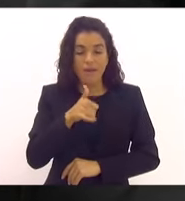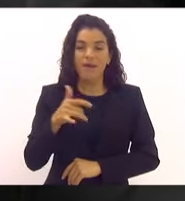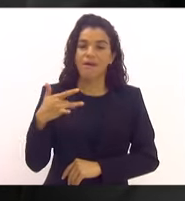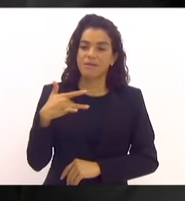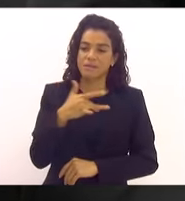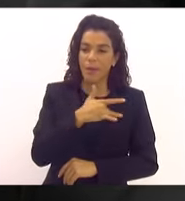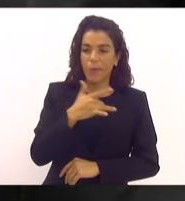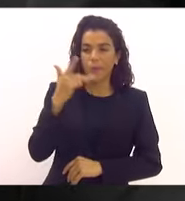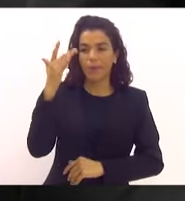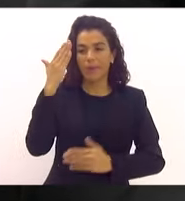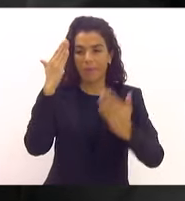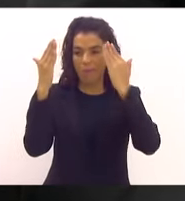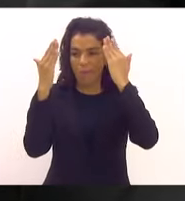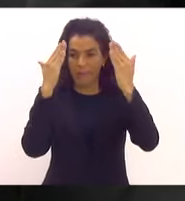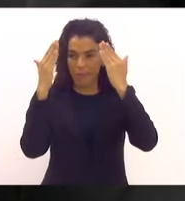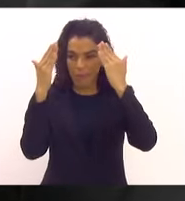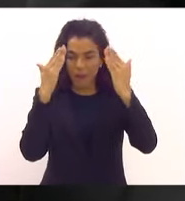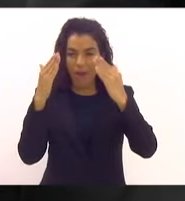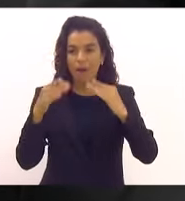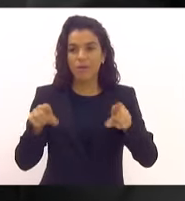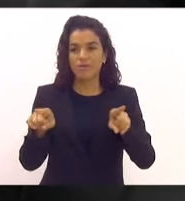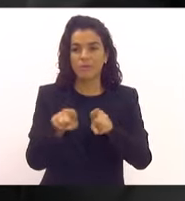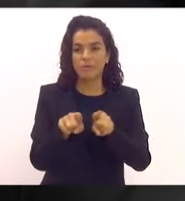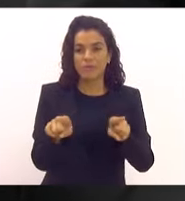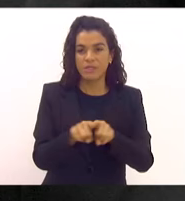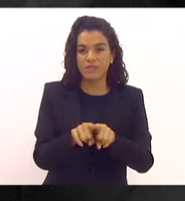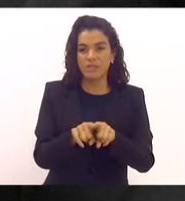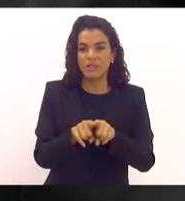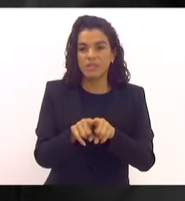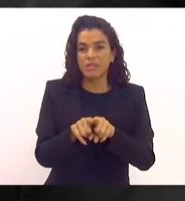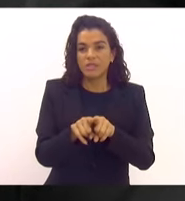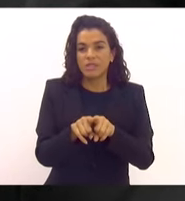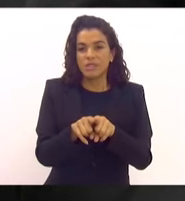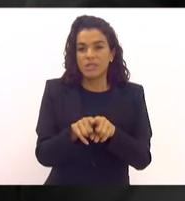saúde mental, a questão